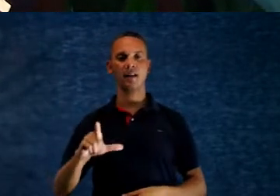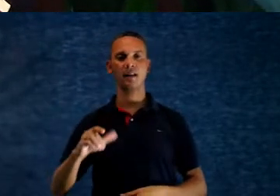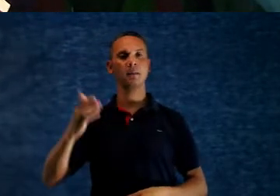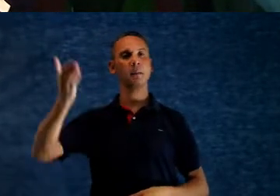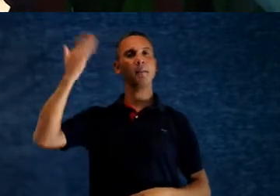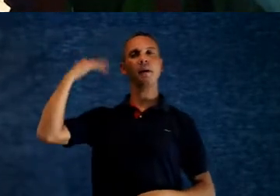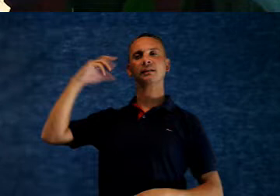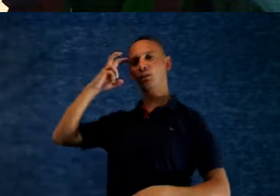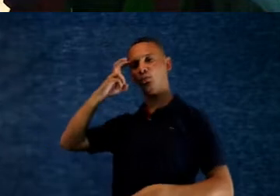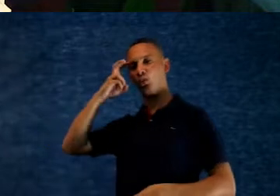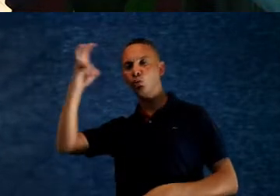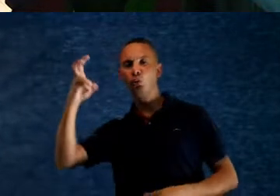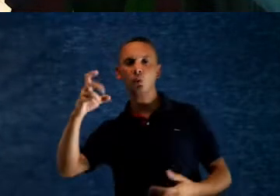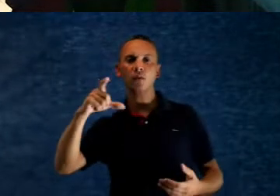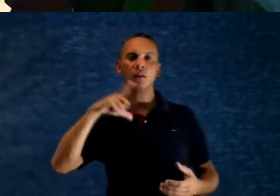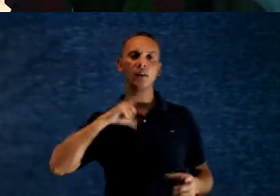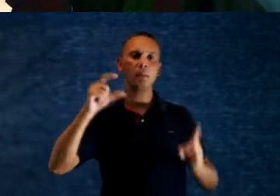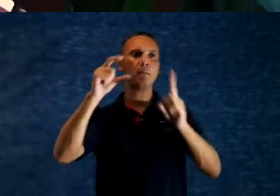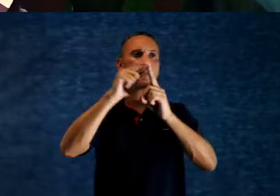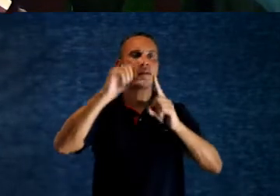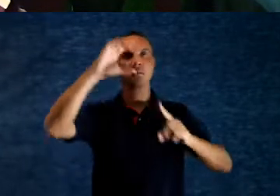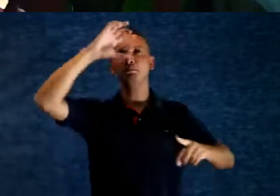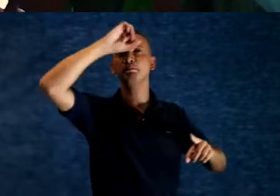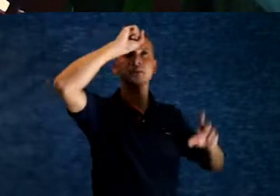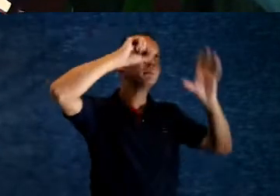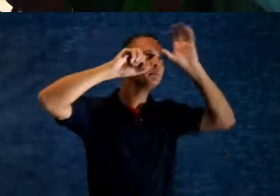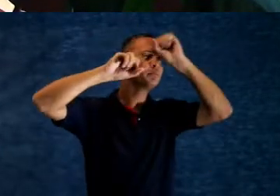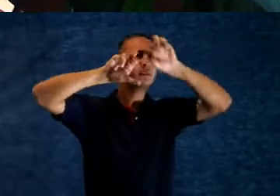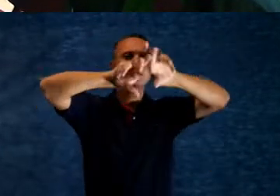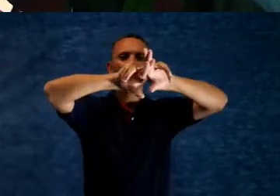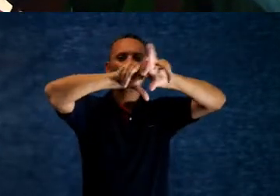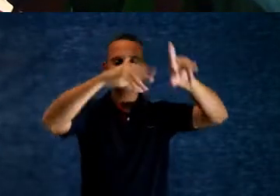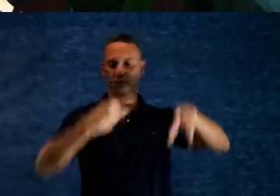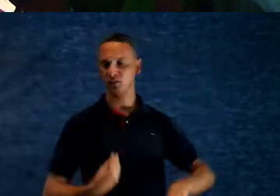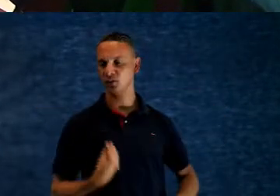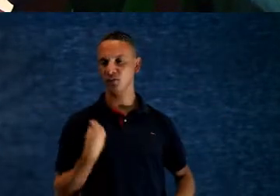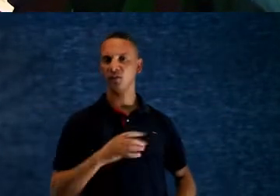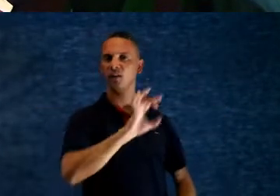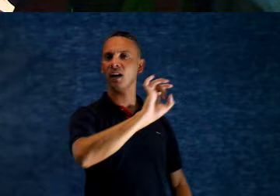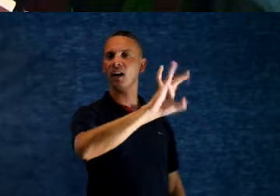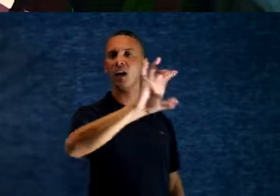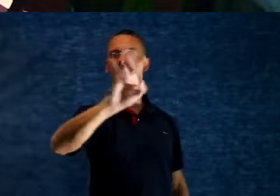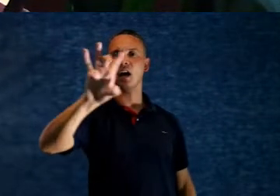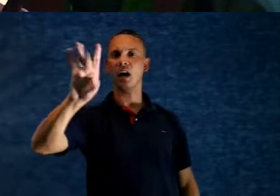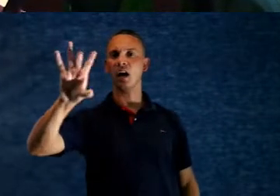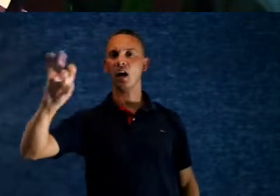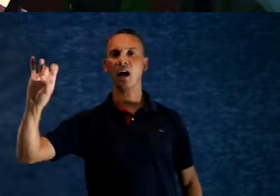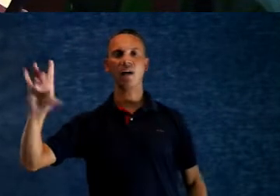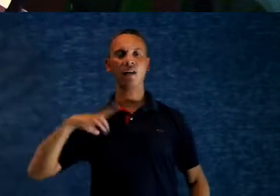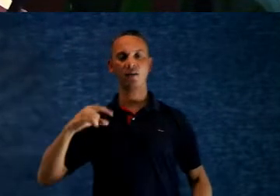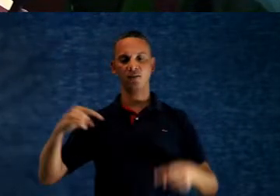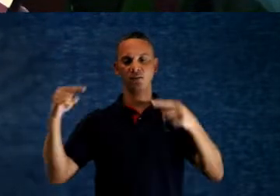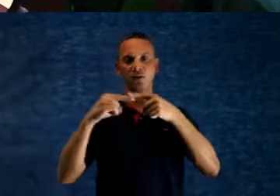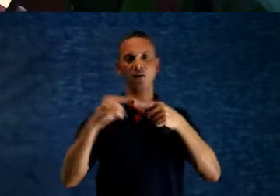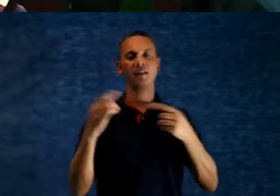passado cultural, unido à palavra plena, vivenciada na tradição junto à